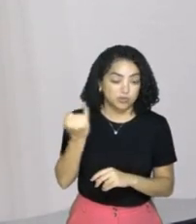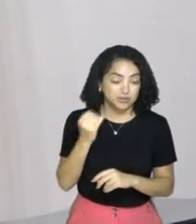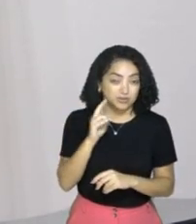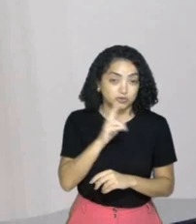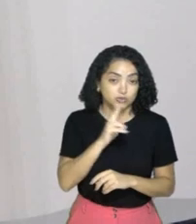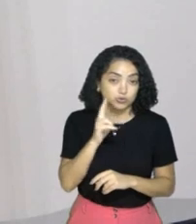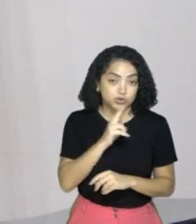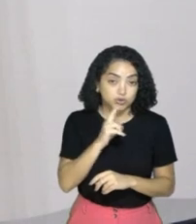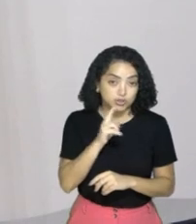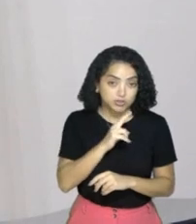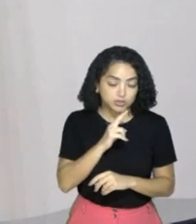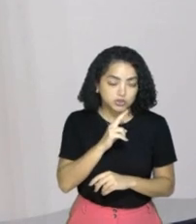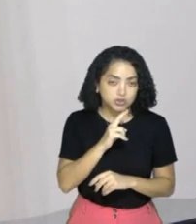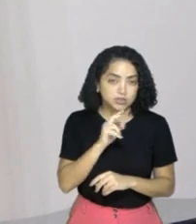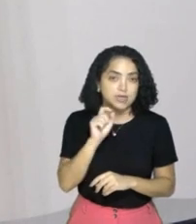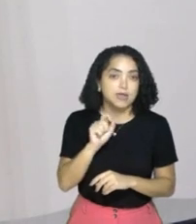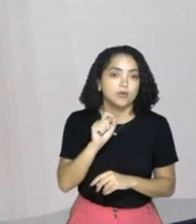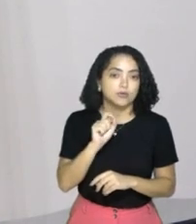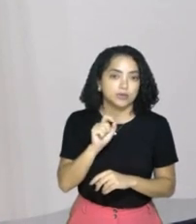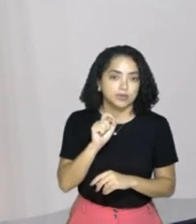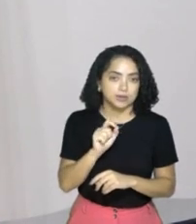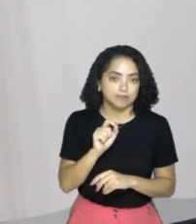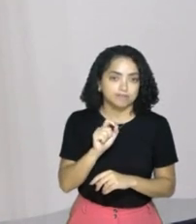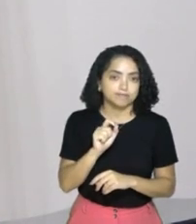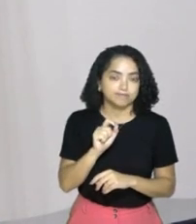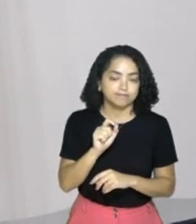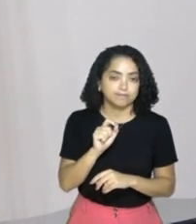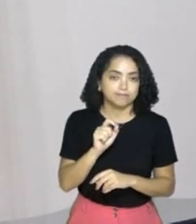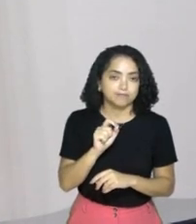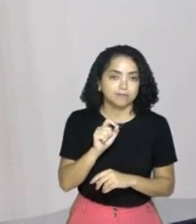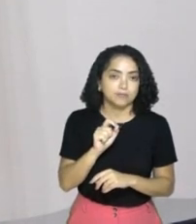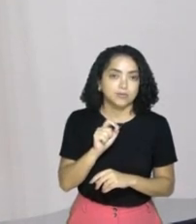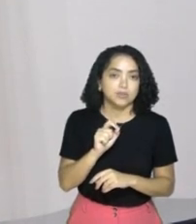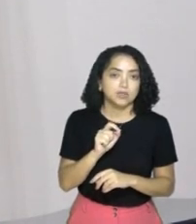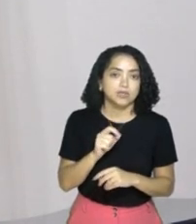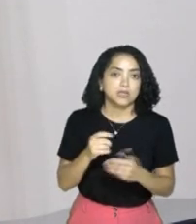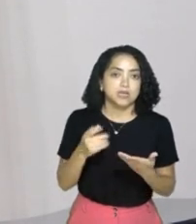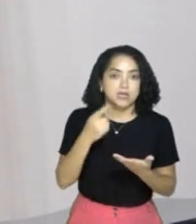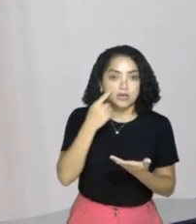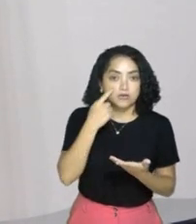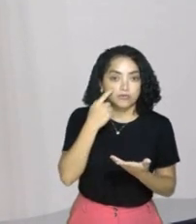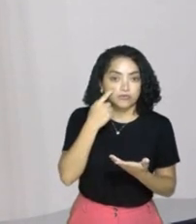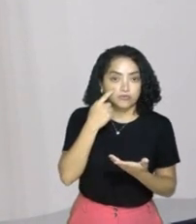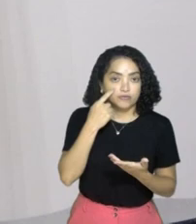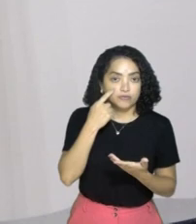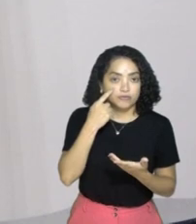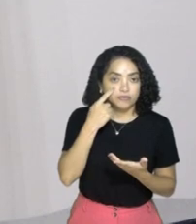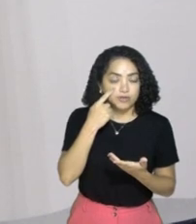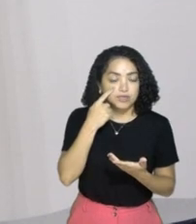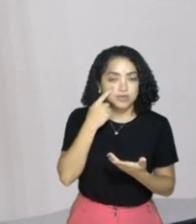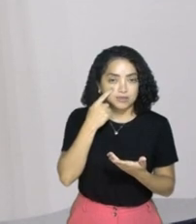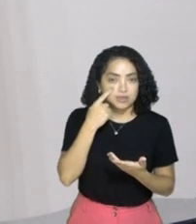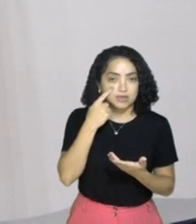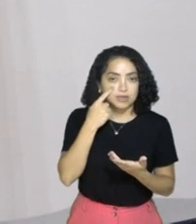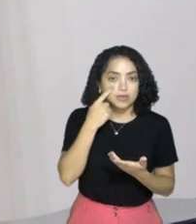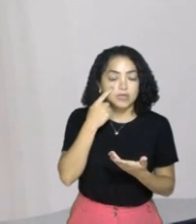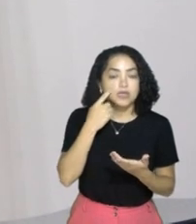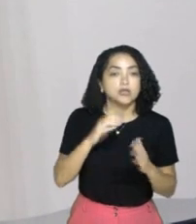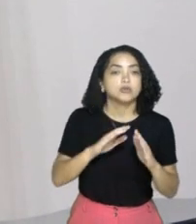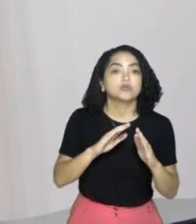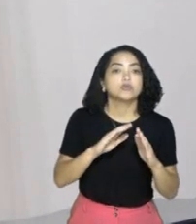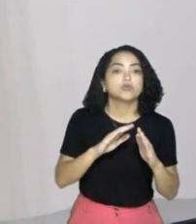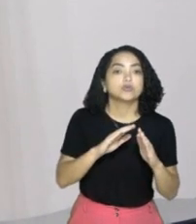é sobre o caos que se encontra Eu até vi uma matéria do Hospital Infantil de Florianópolis